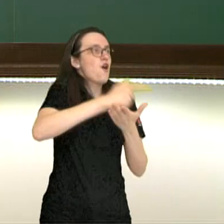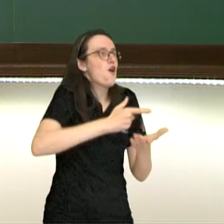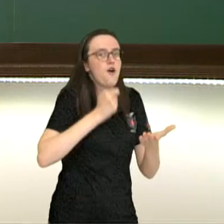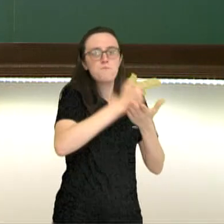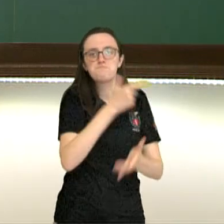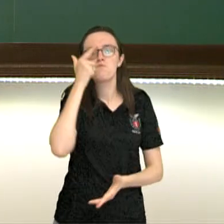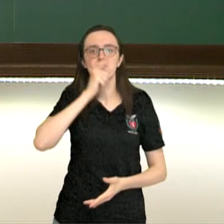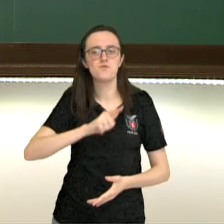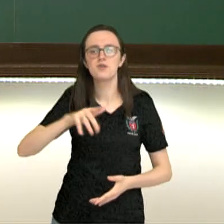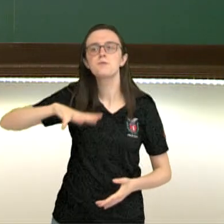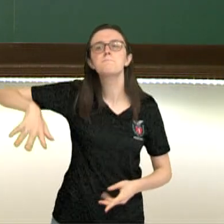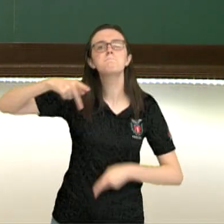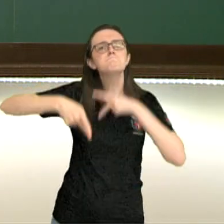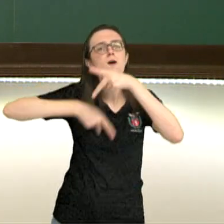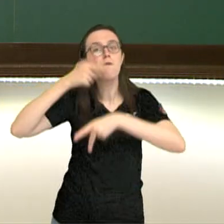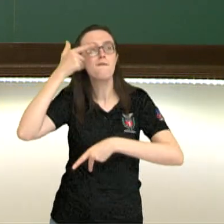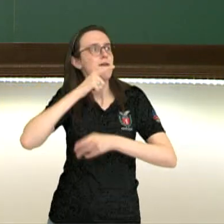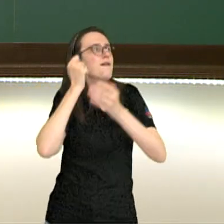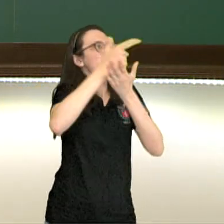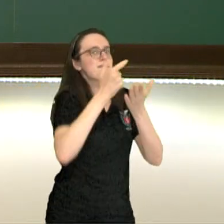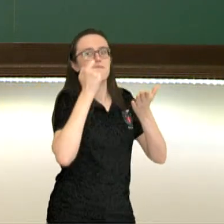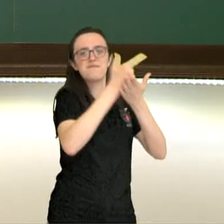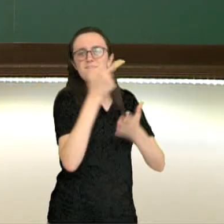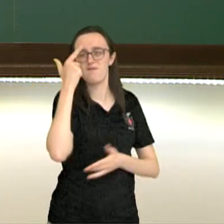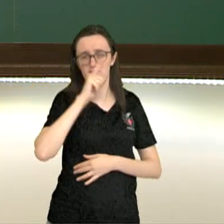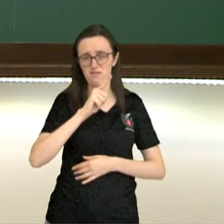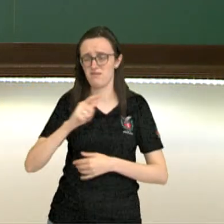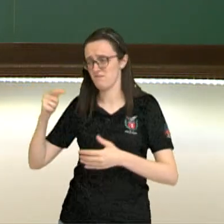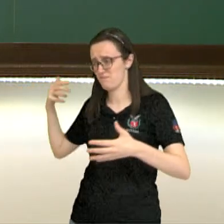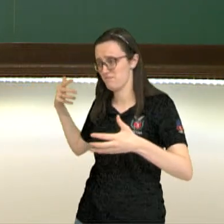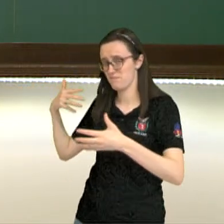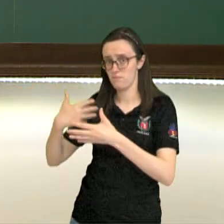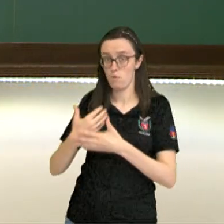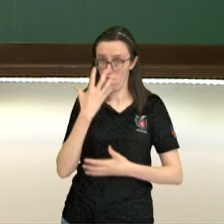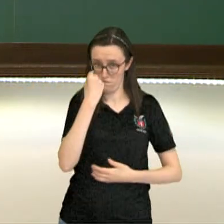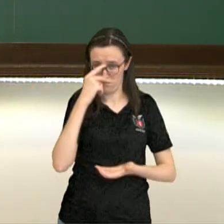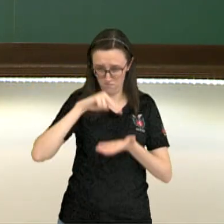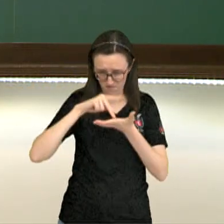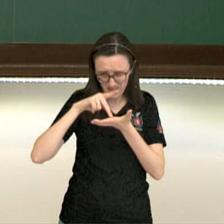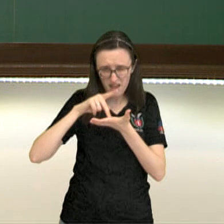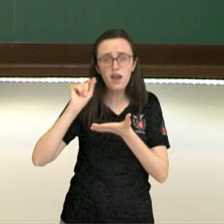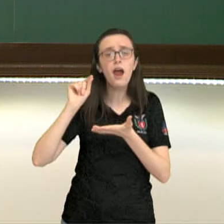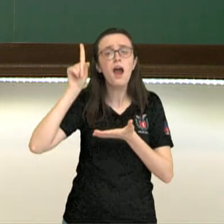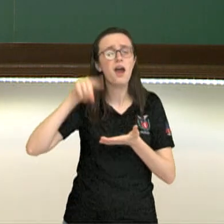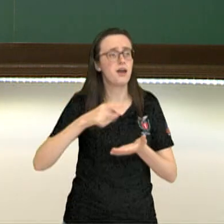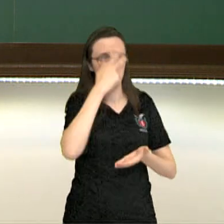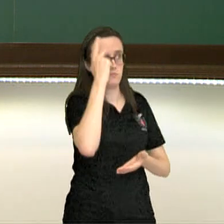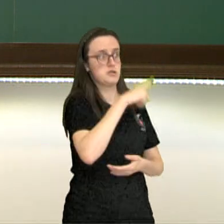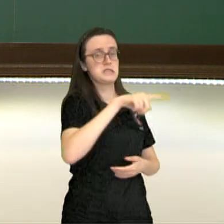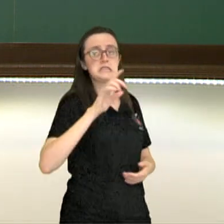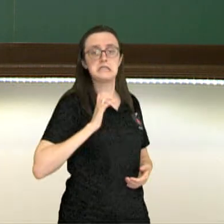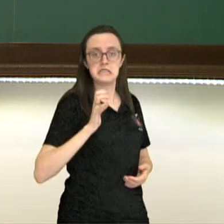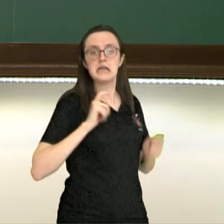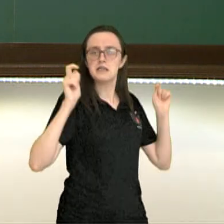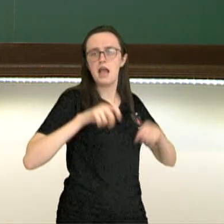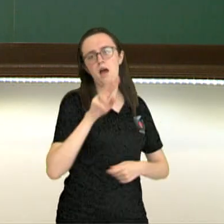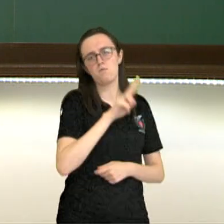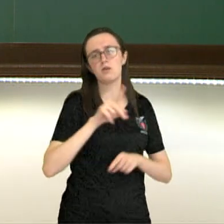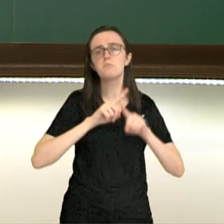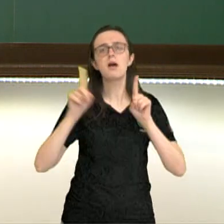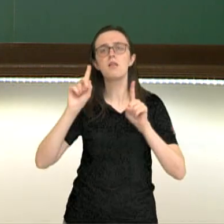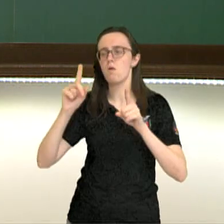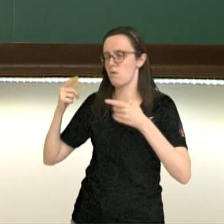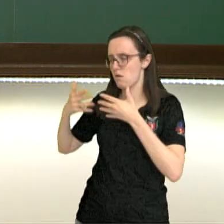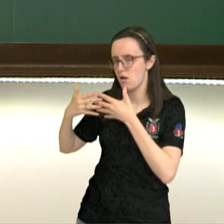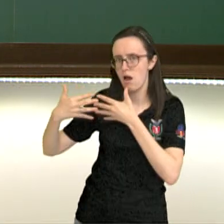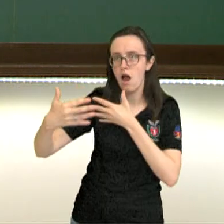camadas mais populares. Até então, a foto era para quem tinha dinheiro. A partir de George Eastman, ele permite que as pessoas